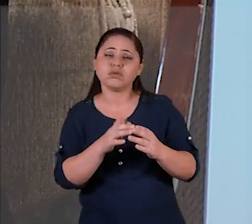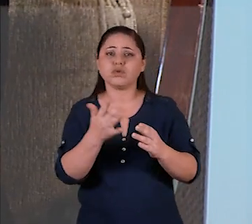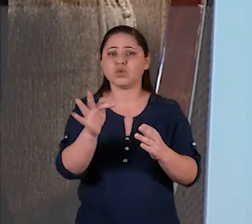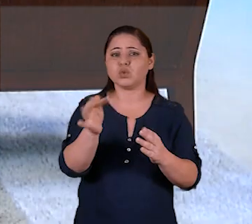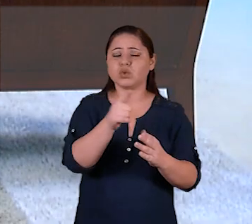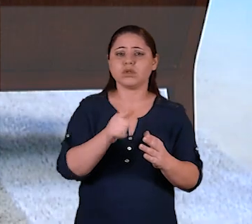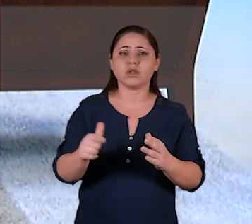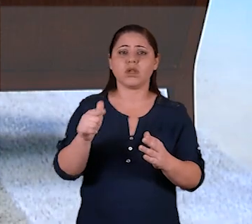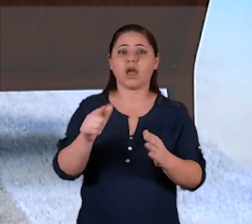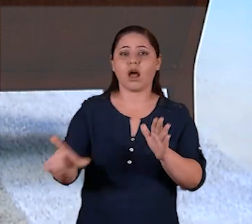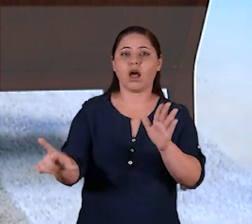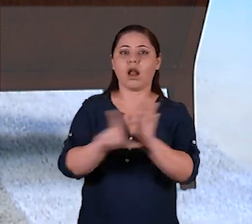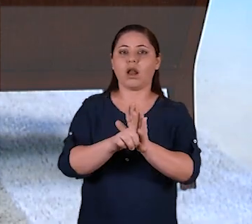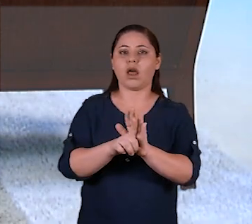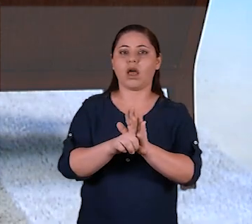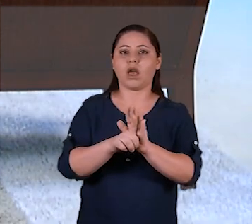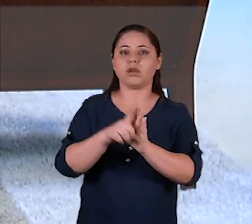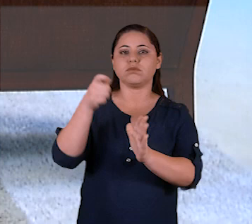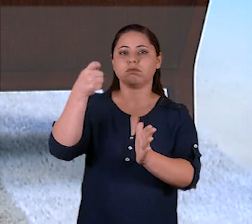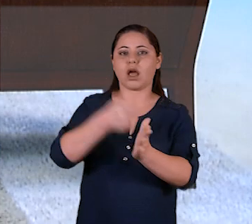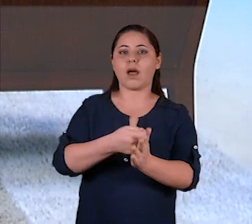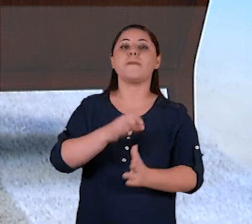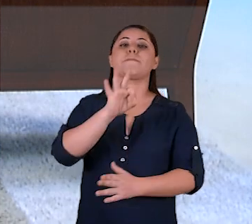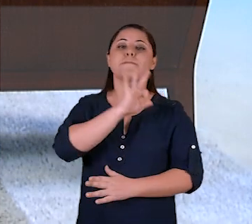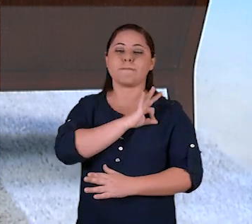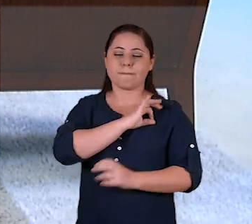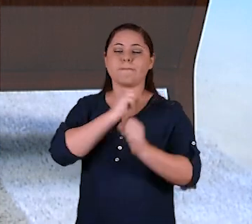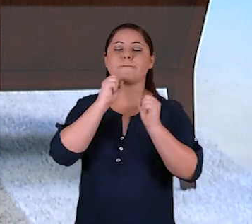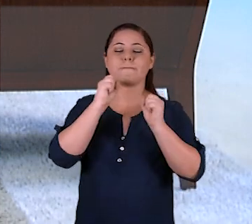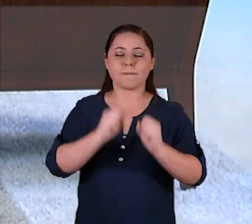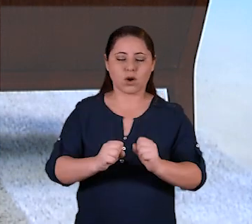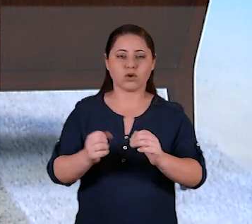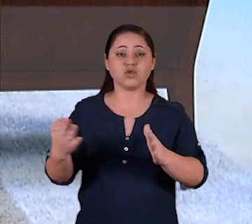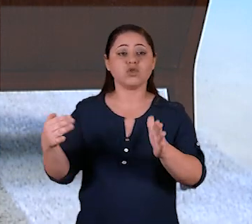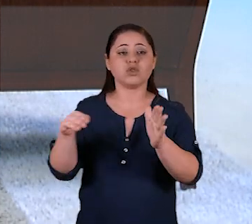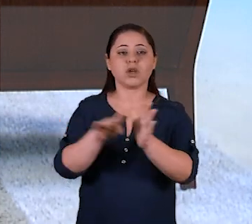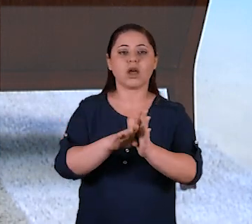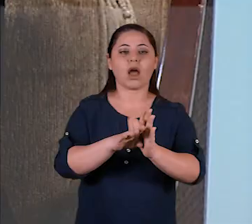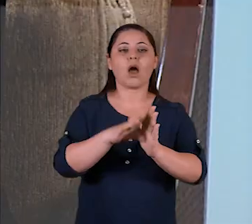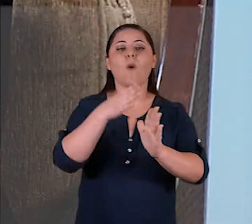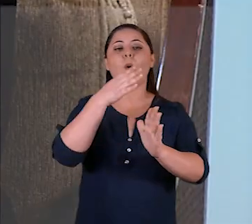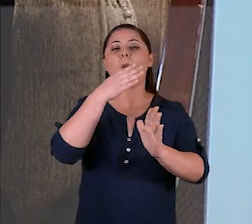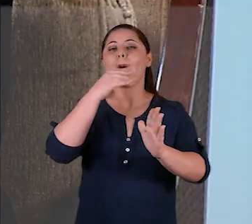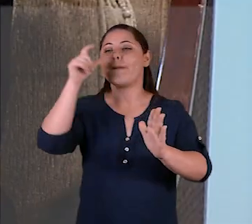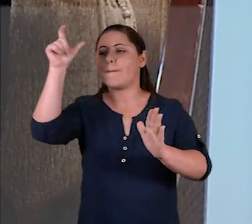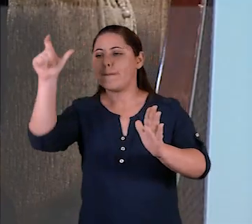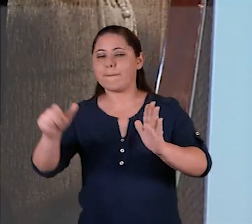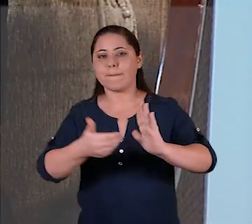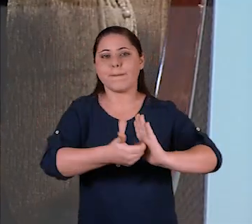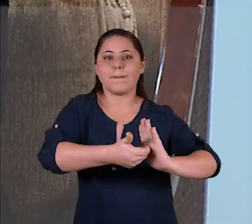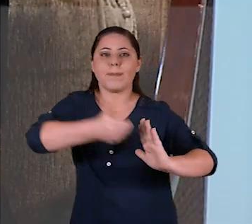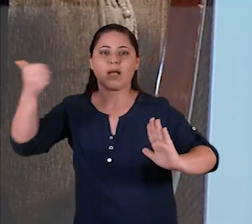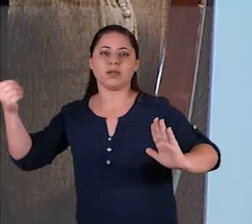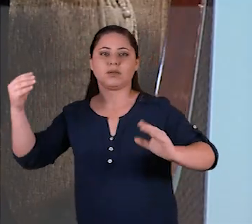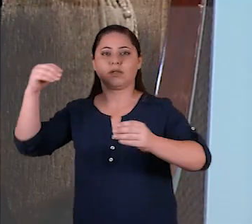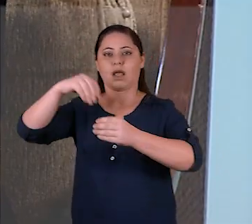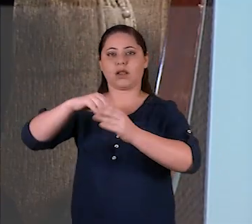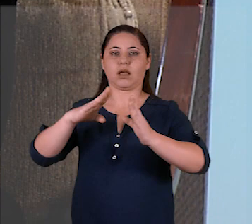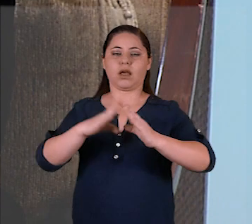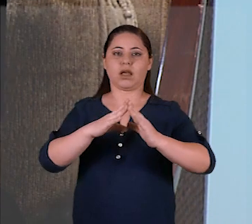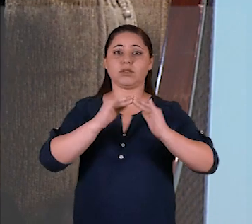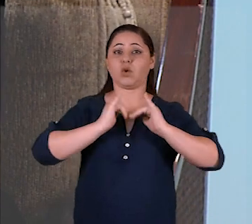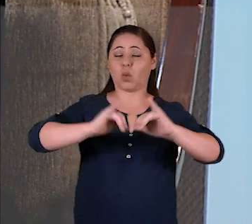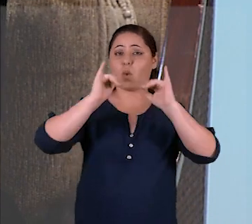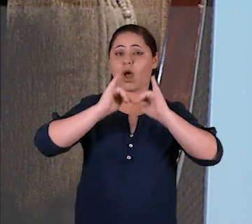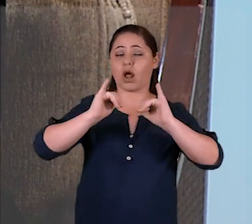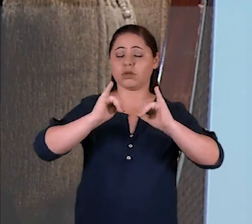ali, então a lei veio dizendo que agora a polícia pode, ela mesma, decretar essa medida e retirar o agressor do lar e comunicar